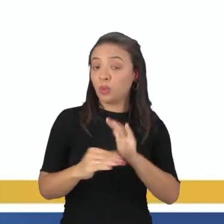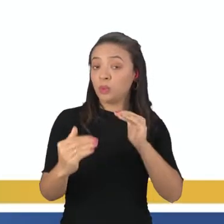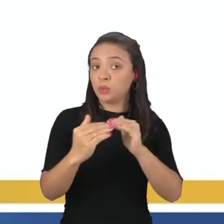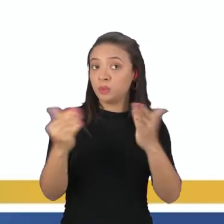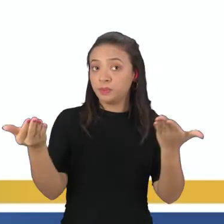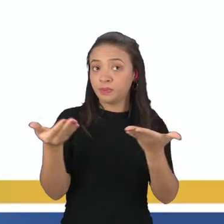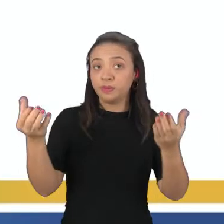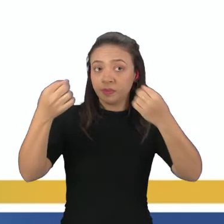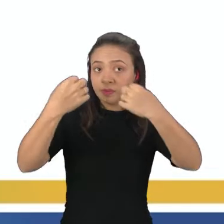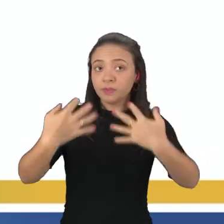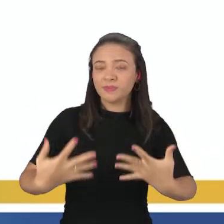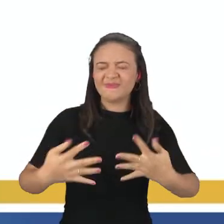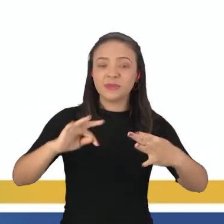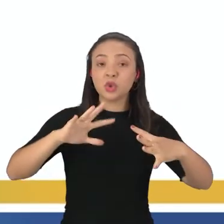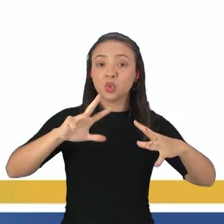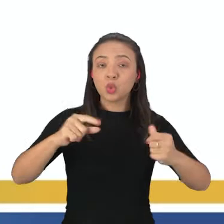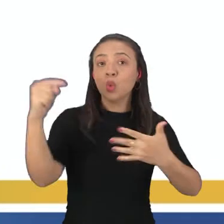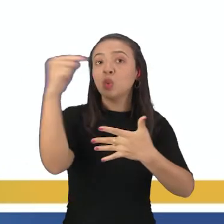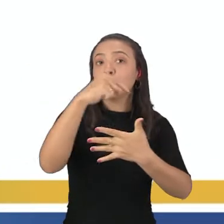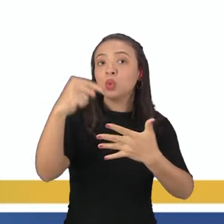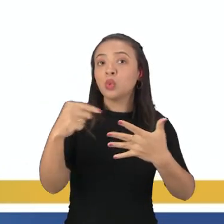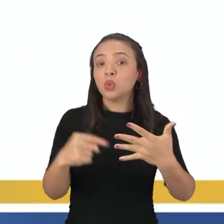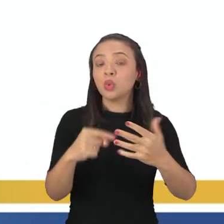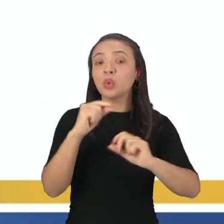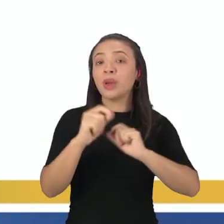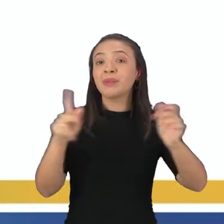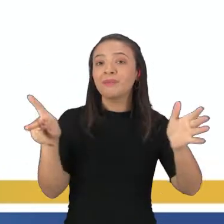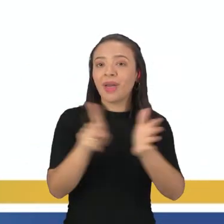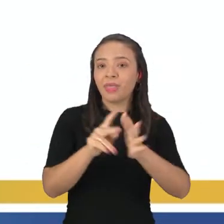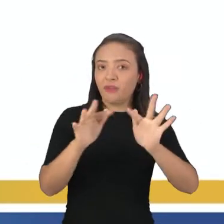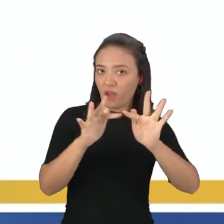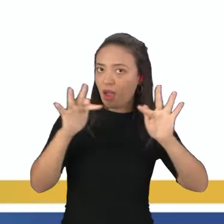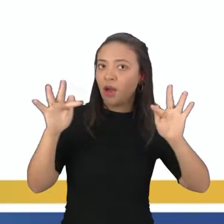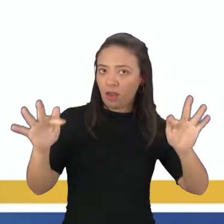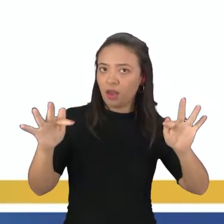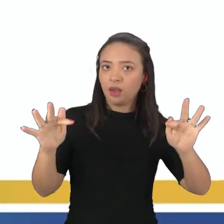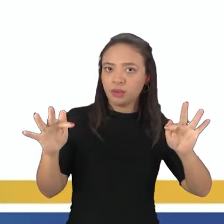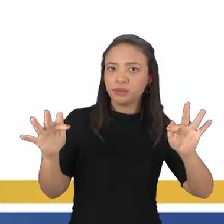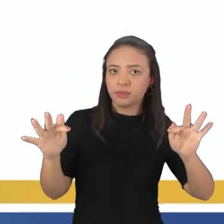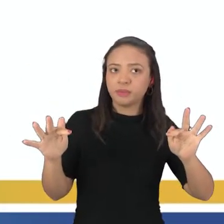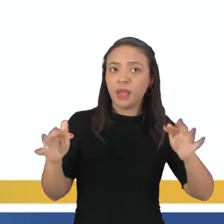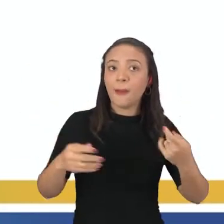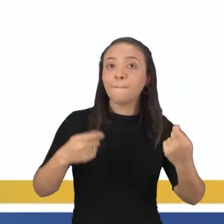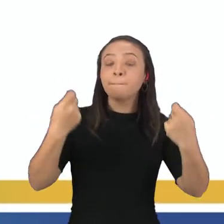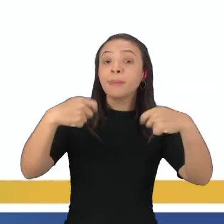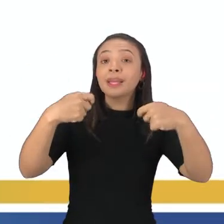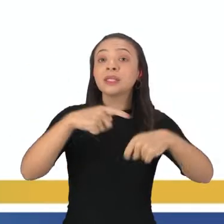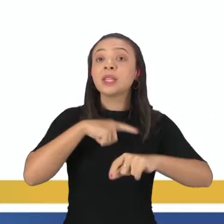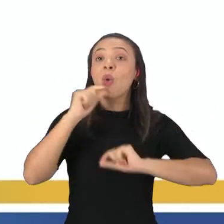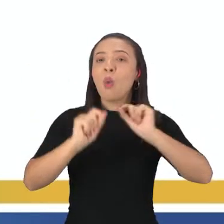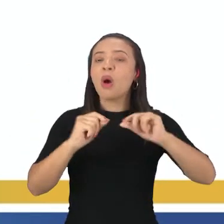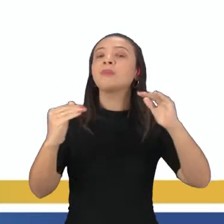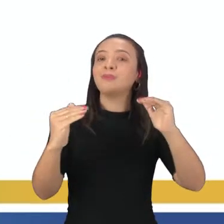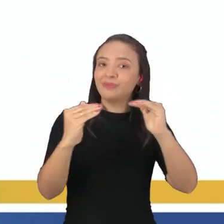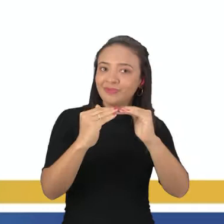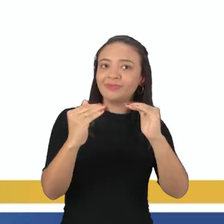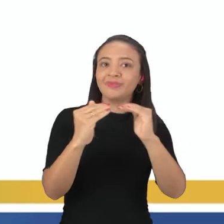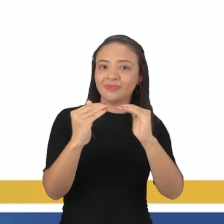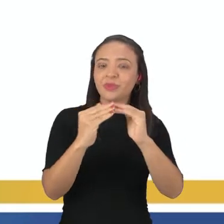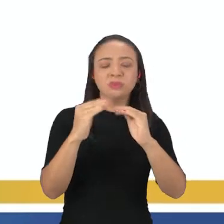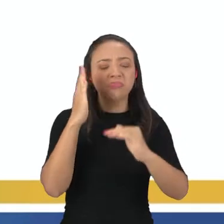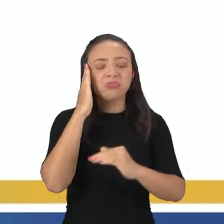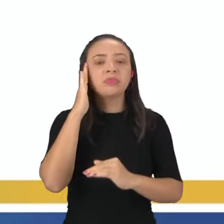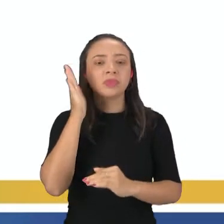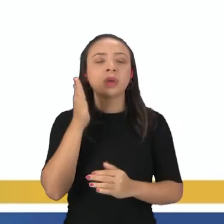concordância. Todos os elementos que compõem a oração, elas precisam de concordância.